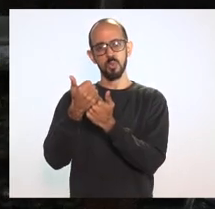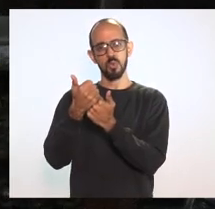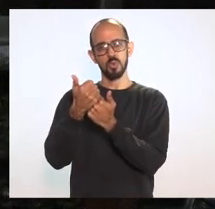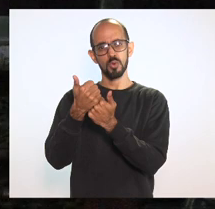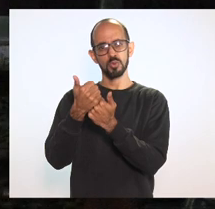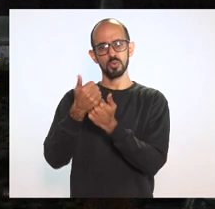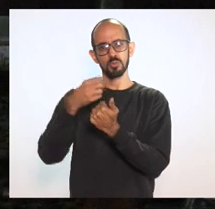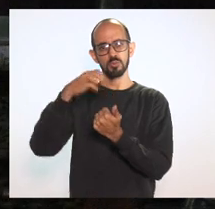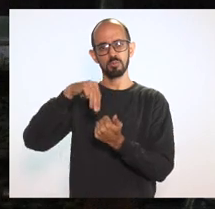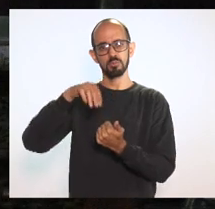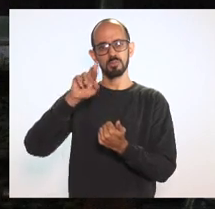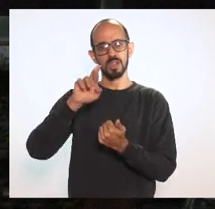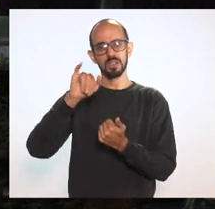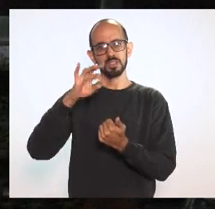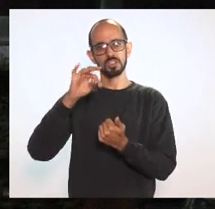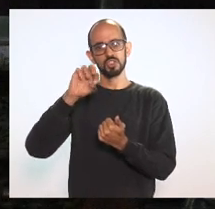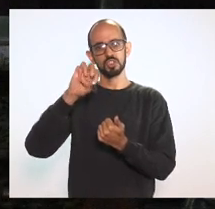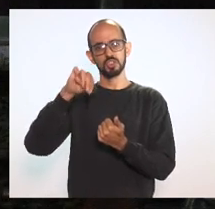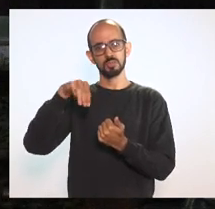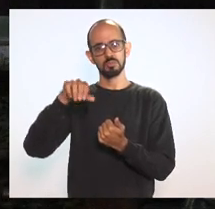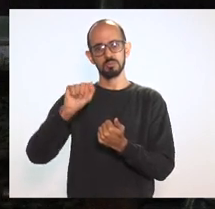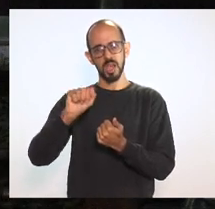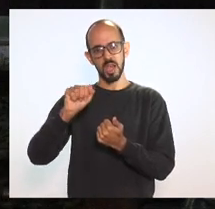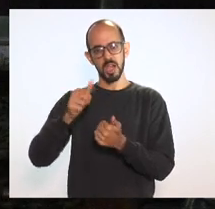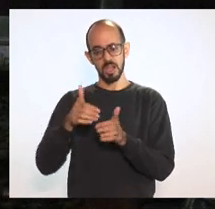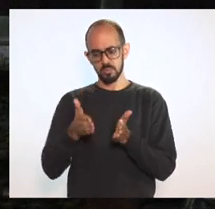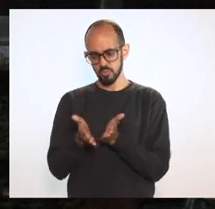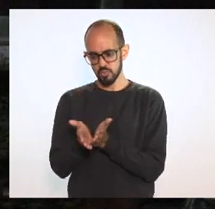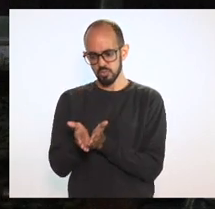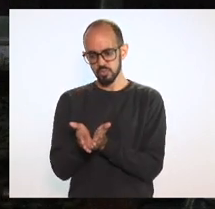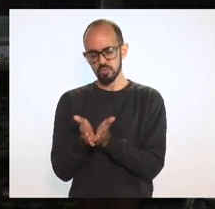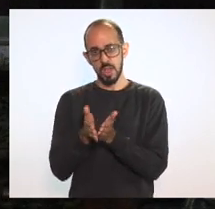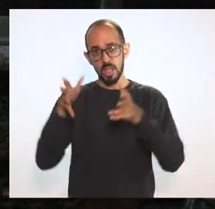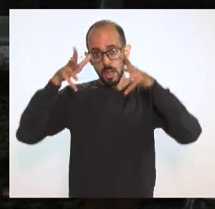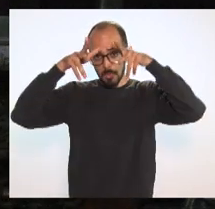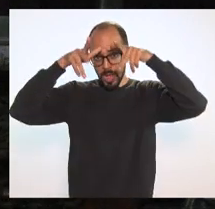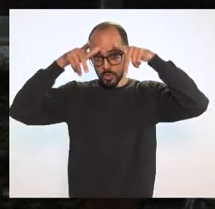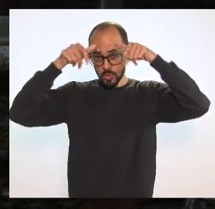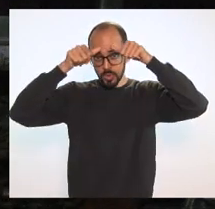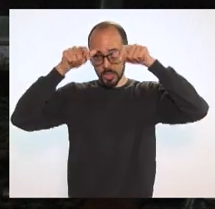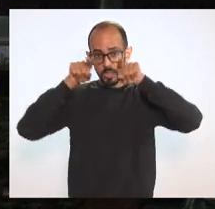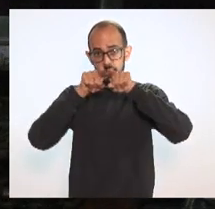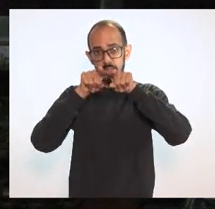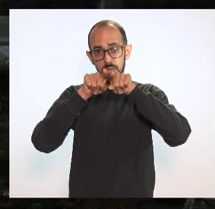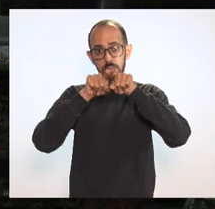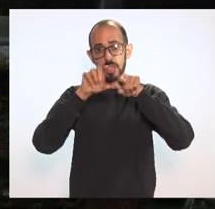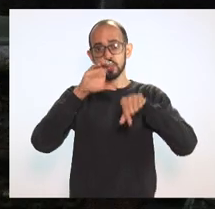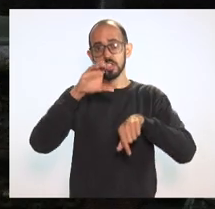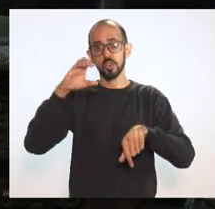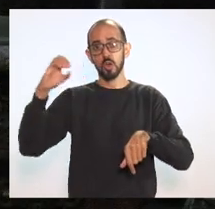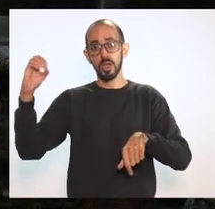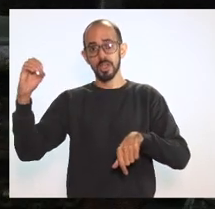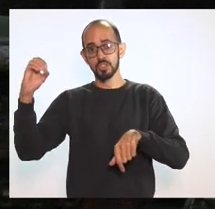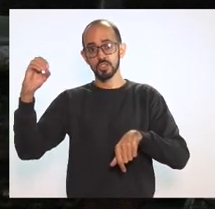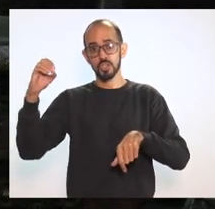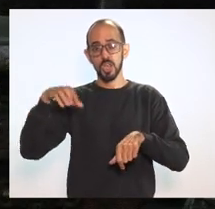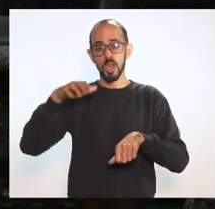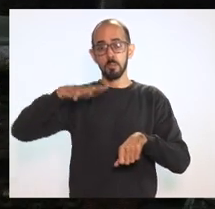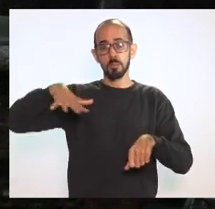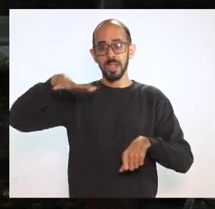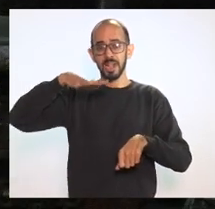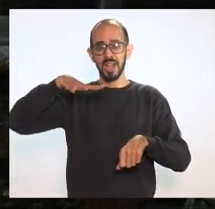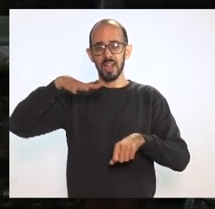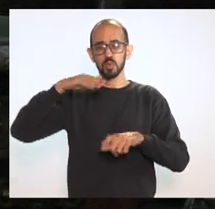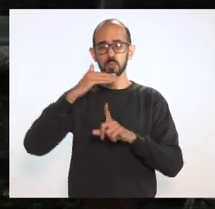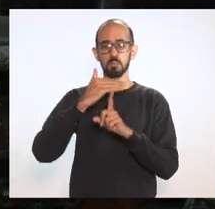de balsas e empurradores, na Amazônia e no Centro-Oeste. O mercado é de porte médio e não